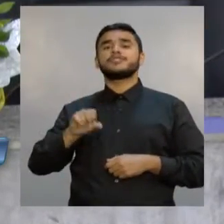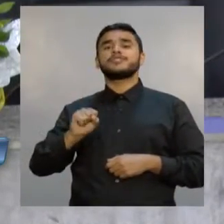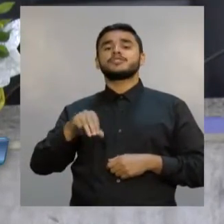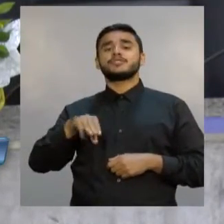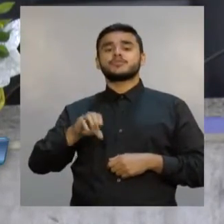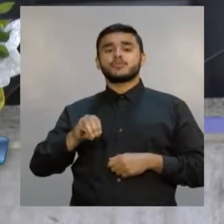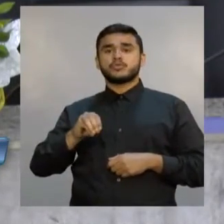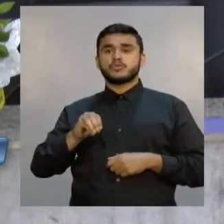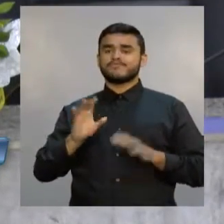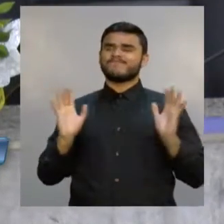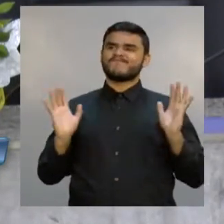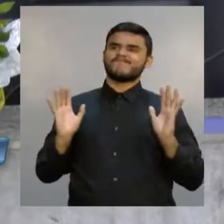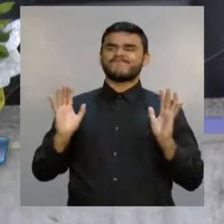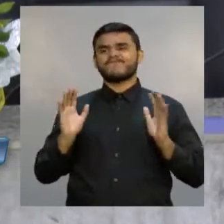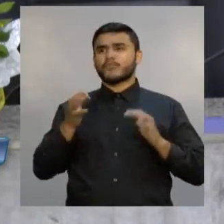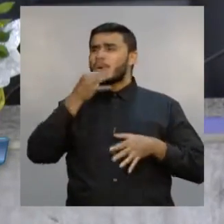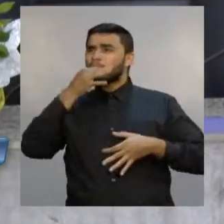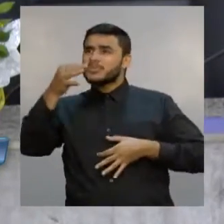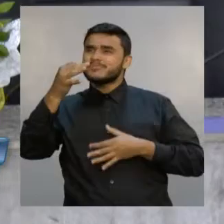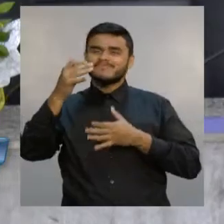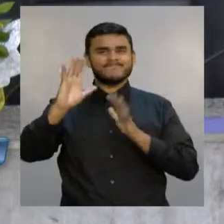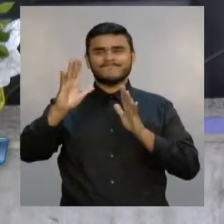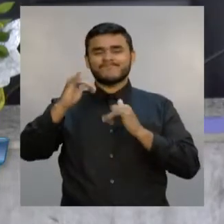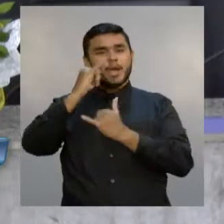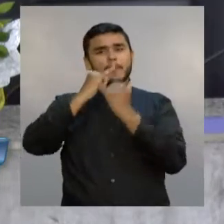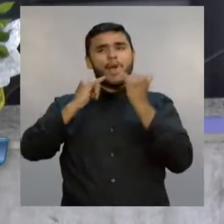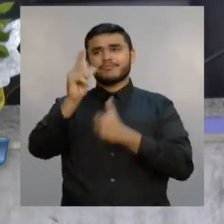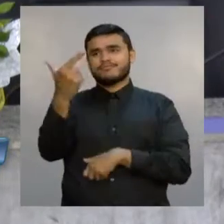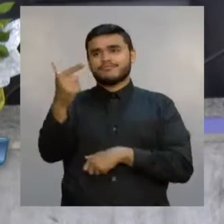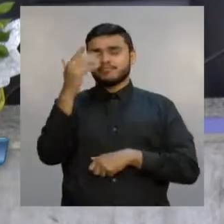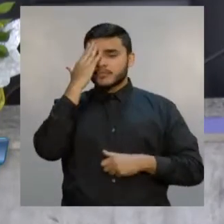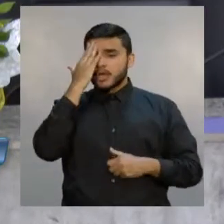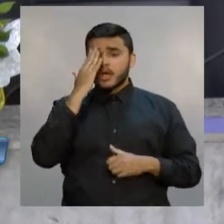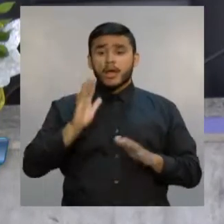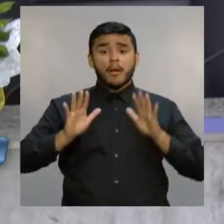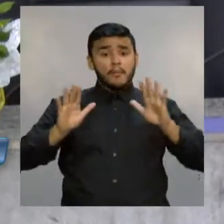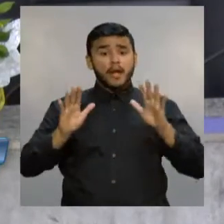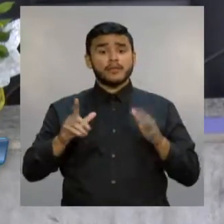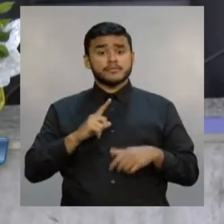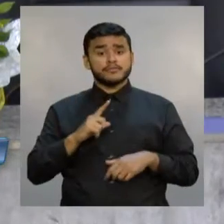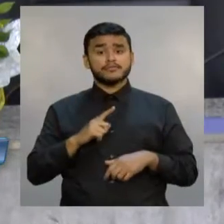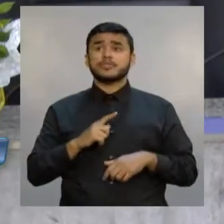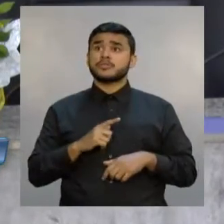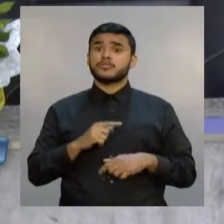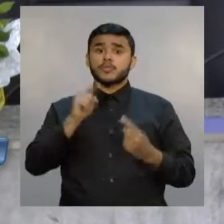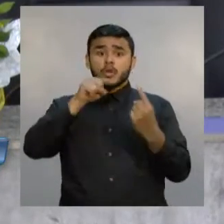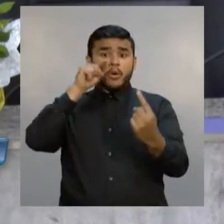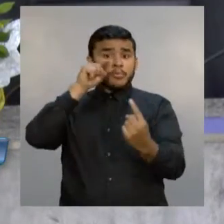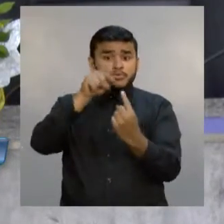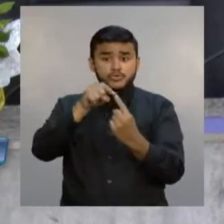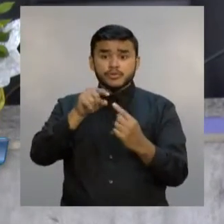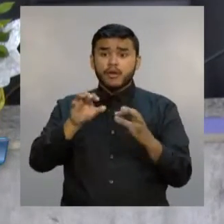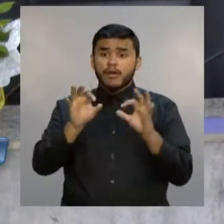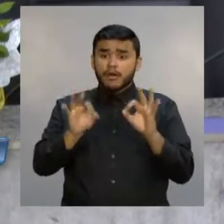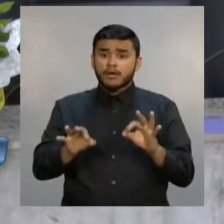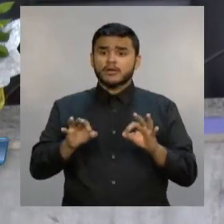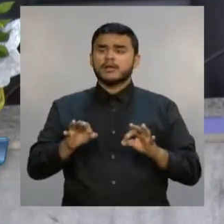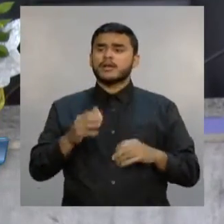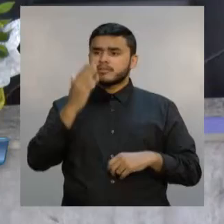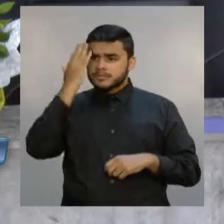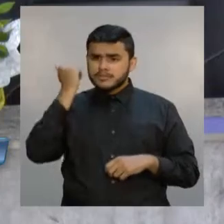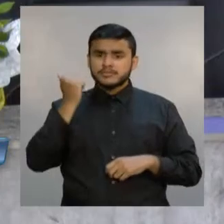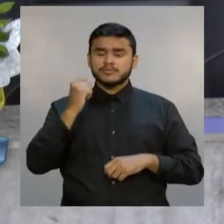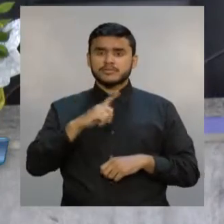próxima oradora, mas, com certeza, temos visões de chegar ao objetivo diferente. Mas tenho certeza que, no mandato